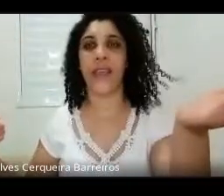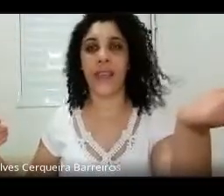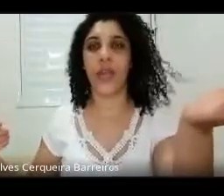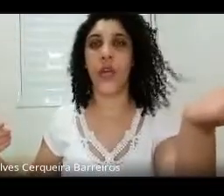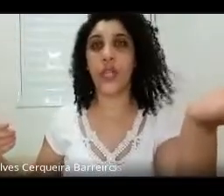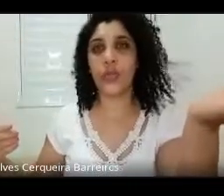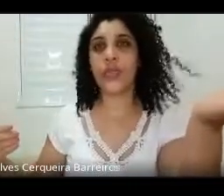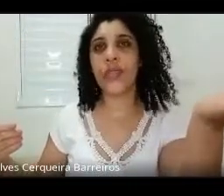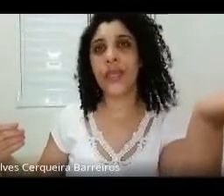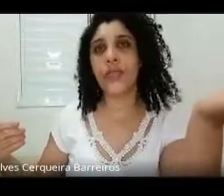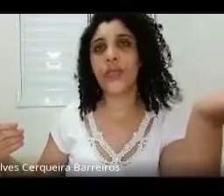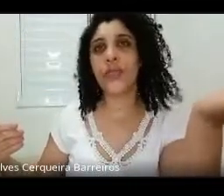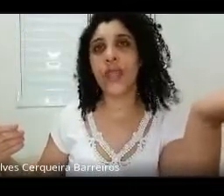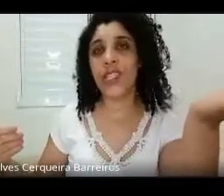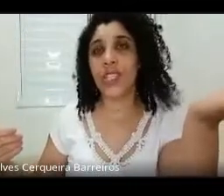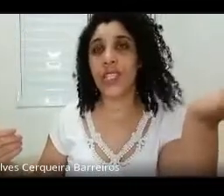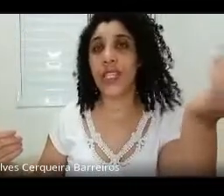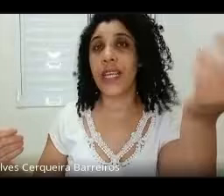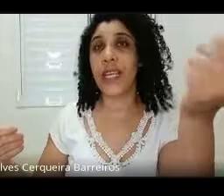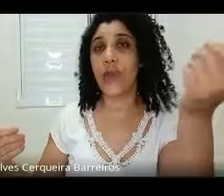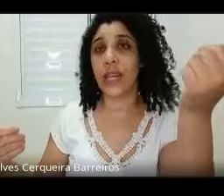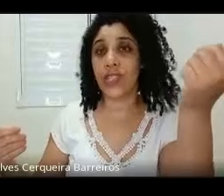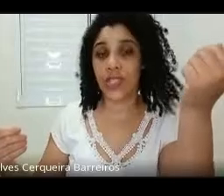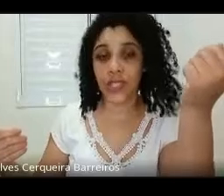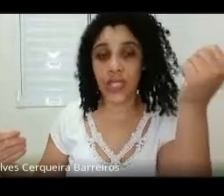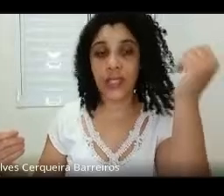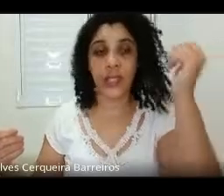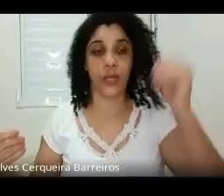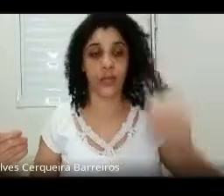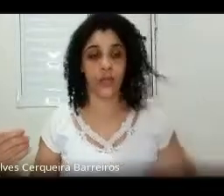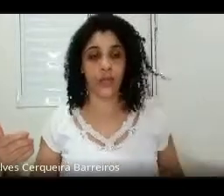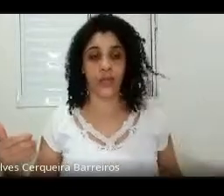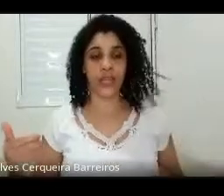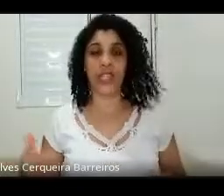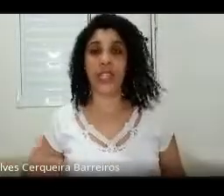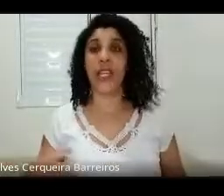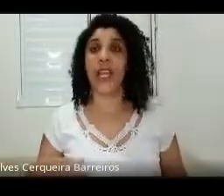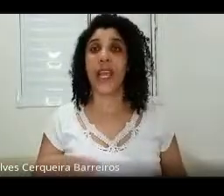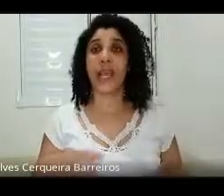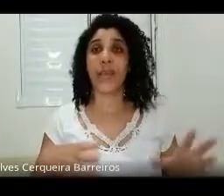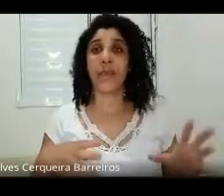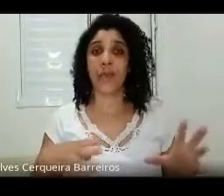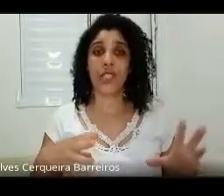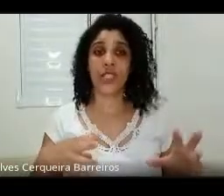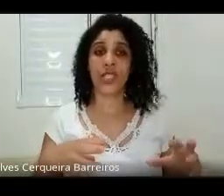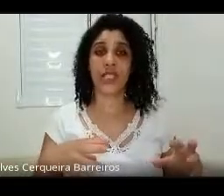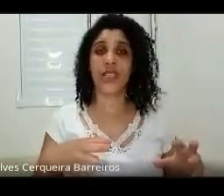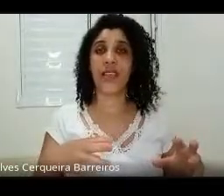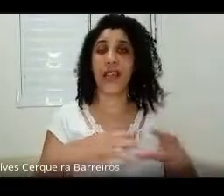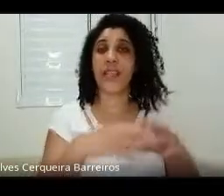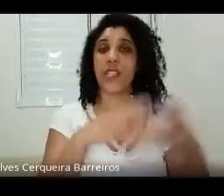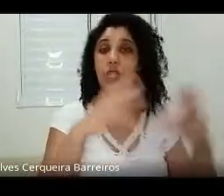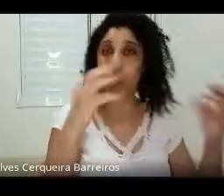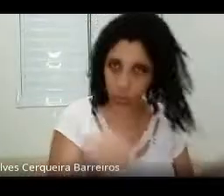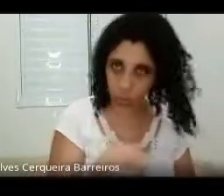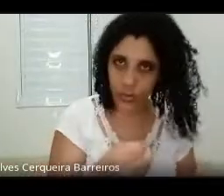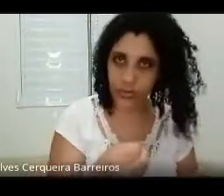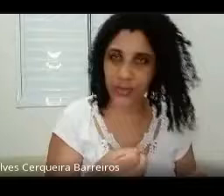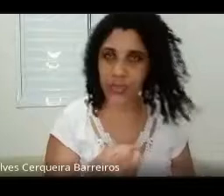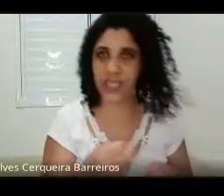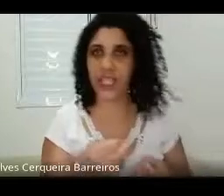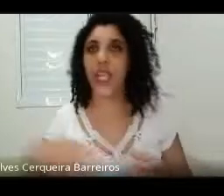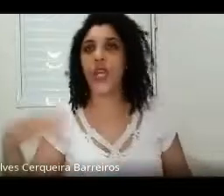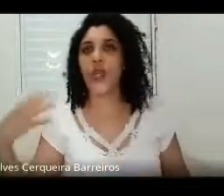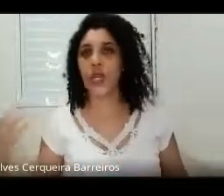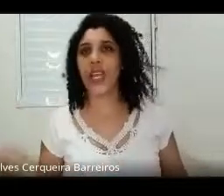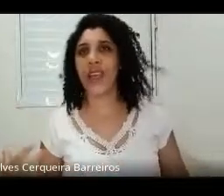é oriundo, né, do latim. E a língua latina, o latim, ele é, como a gente diz assim, ele é mais enxuto,